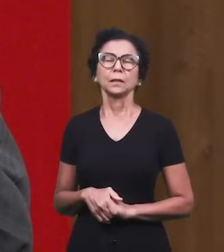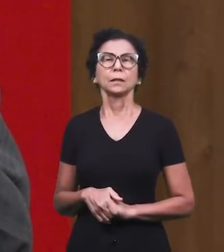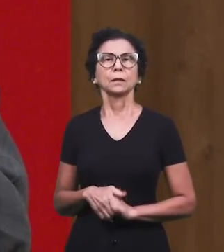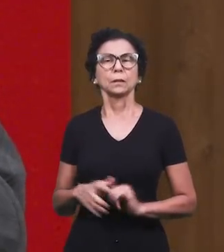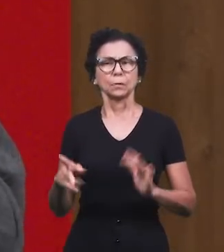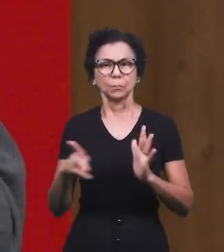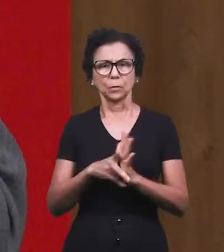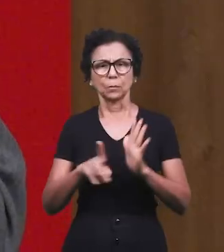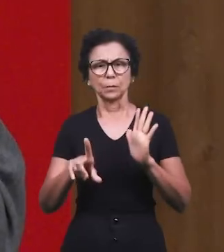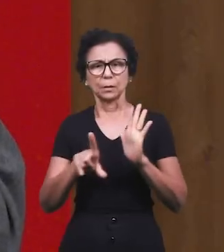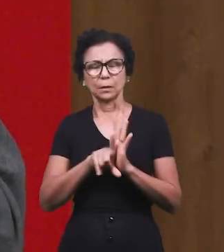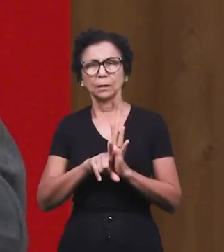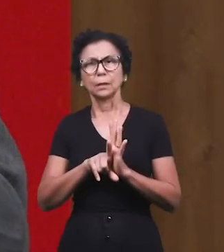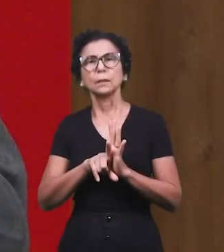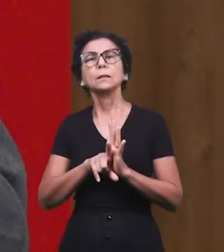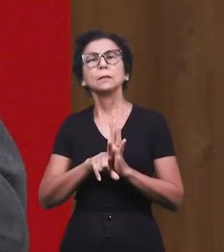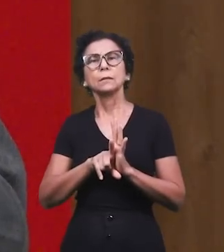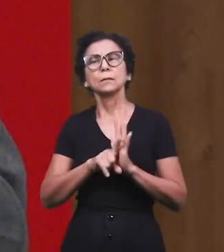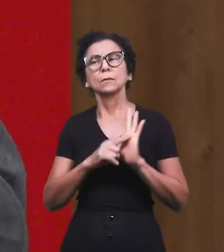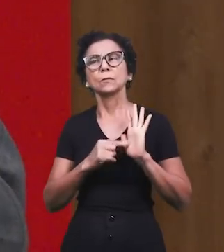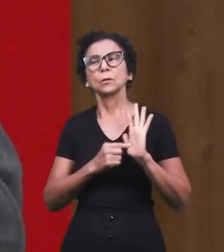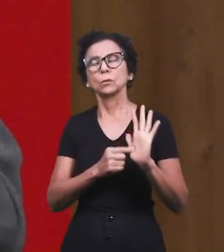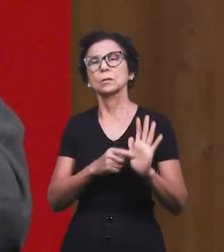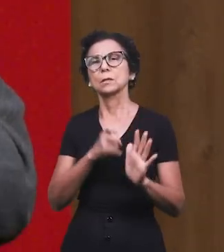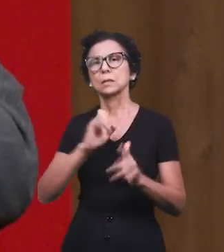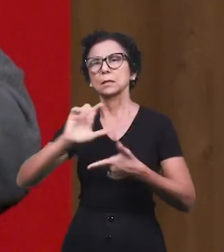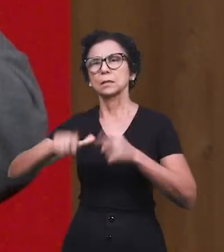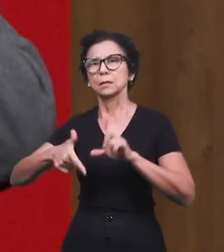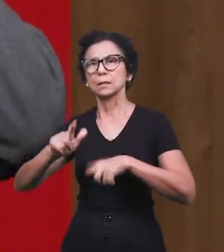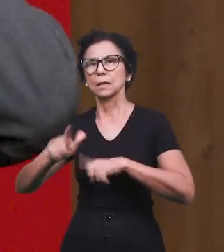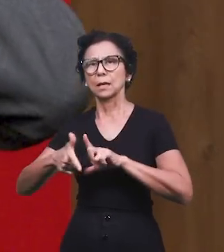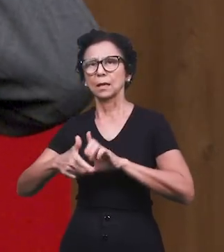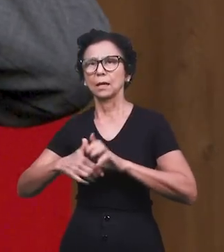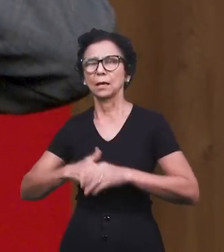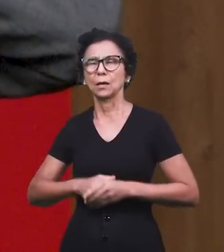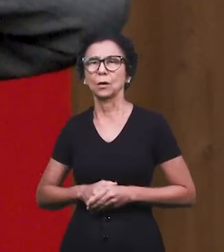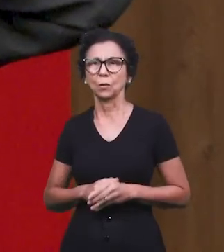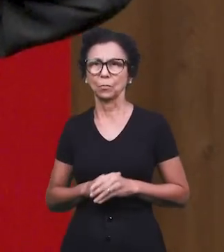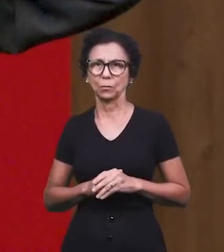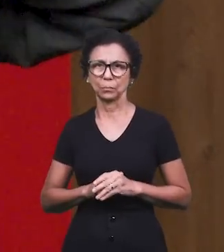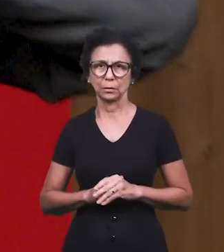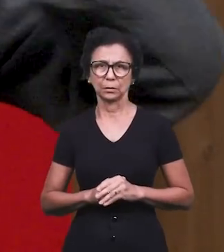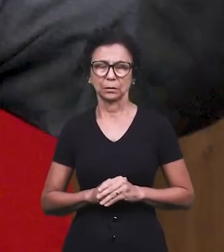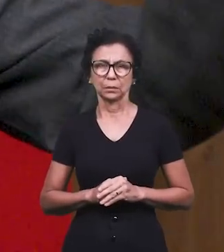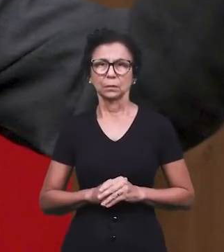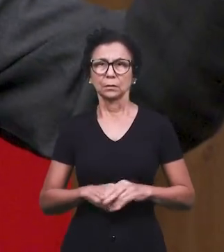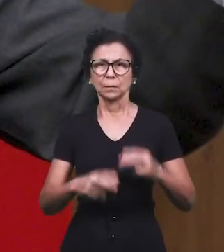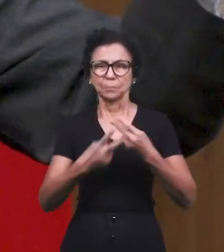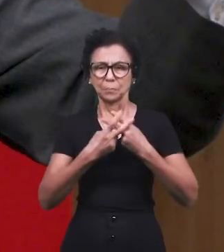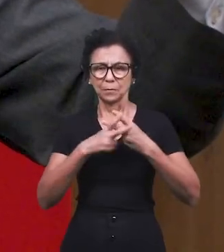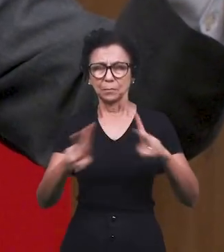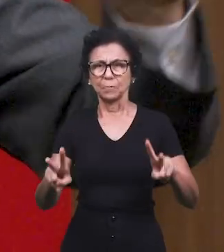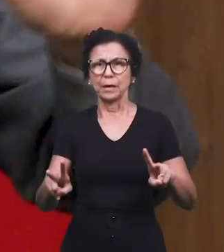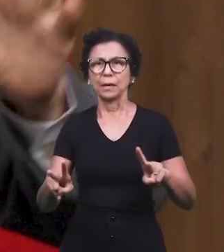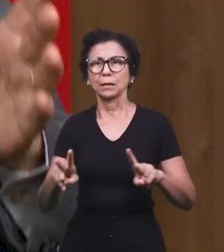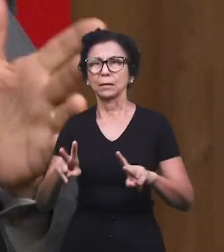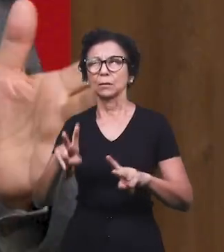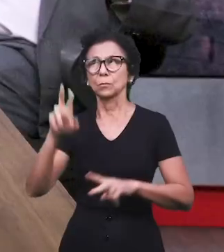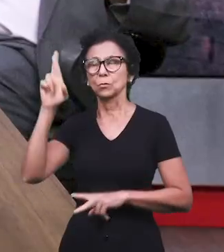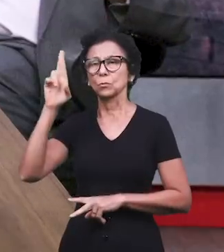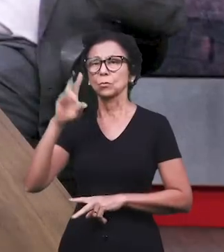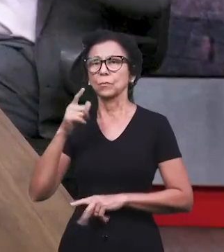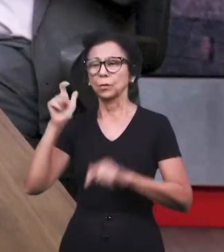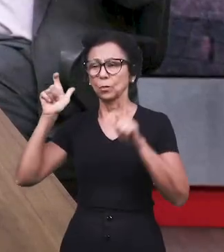Moisés dizia que se Israel saísse da presença do Senhor, o Senhor os dispersaria pelos 4 cantos da terra. Vossa casa